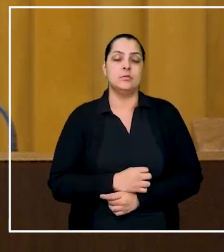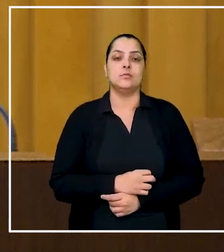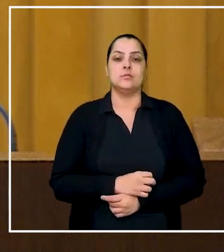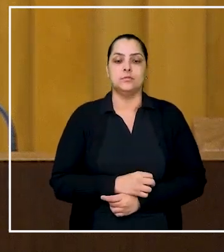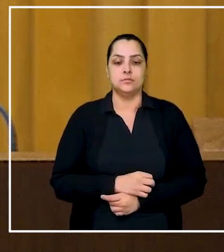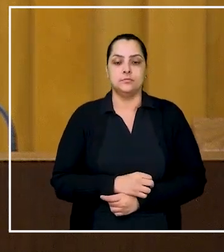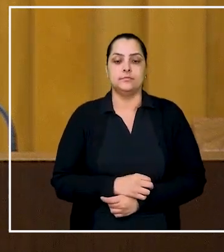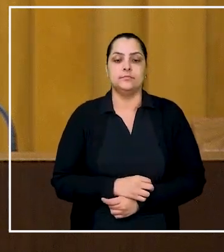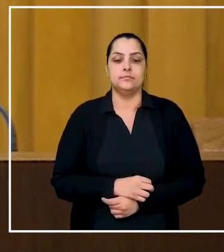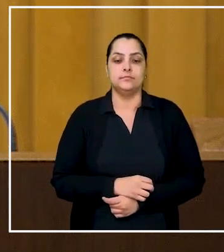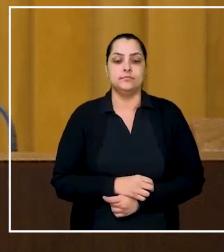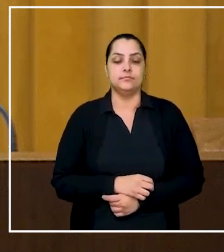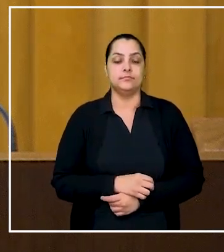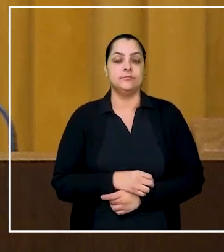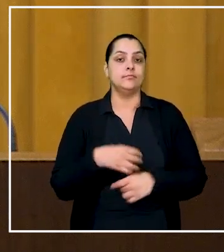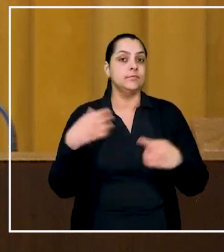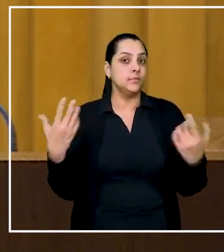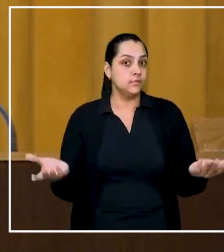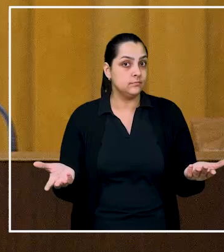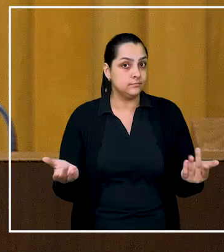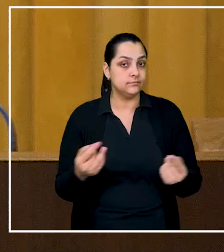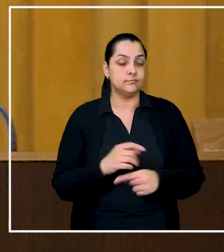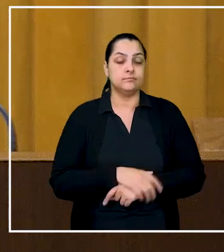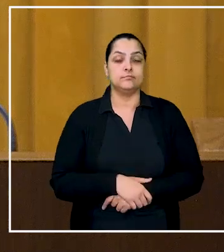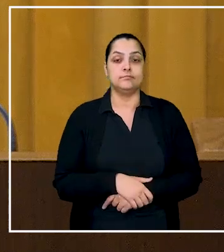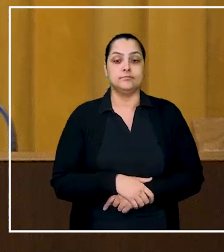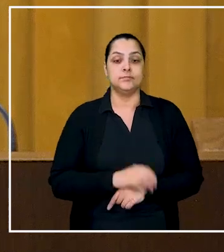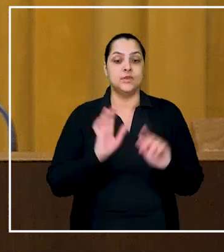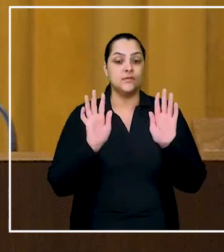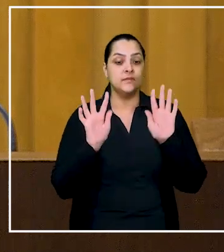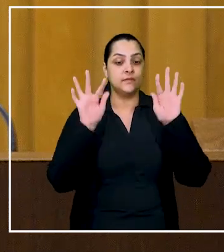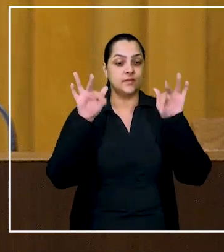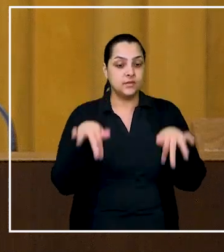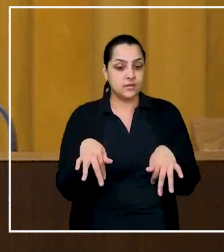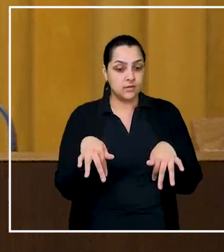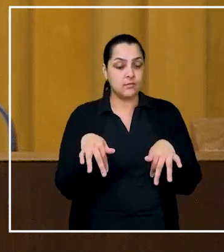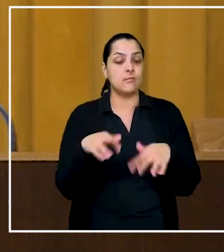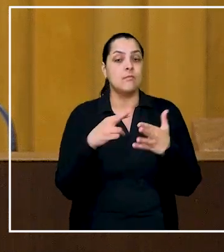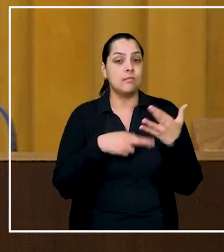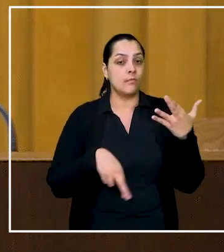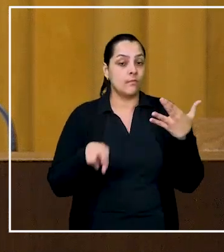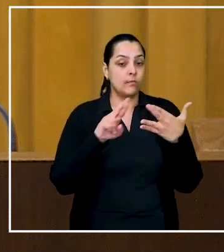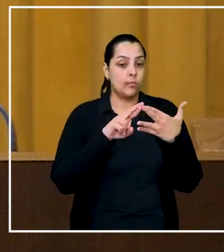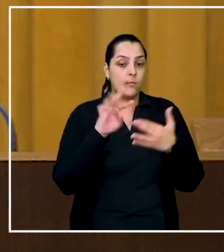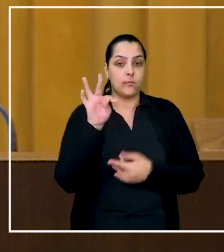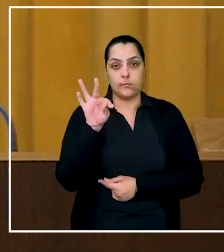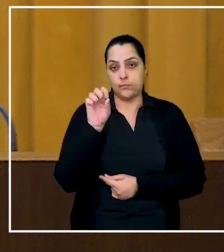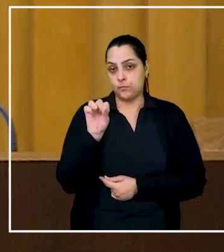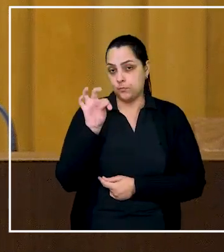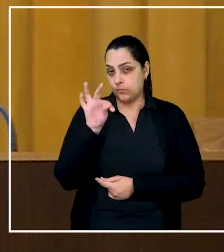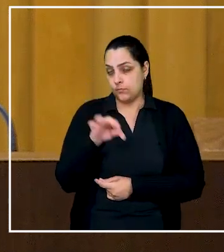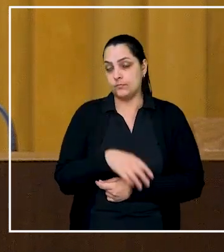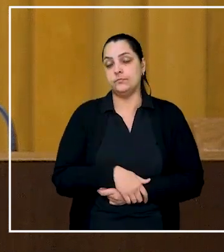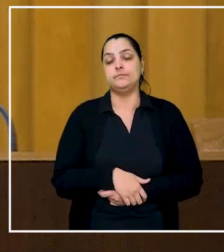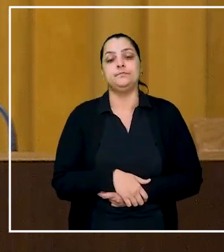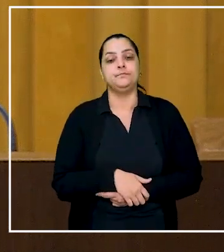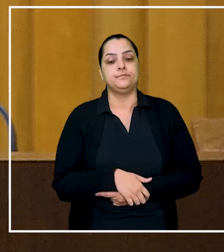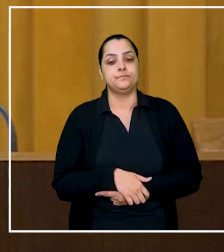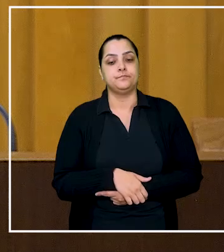e servidoras, e ao final do processamento do recurso no Tribunal Superior do